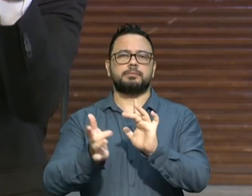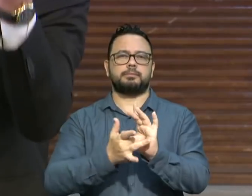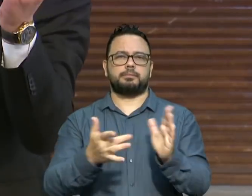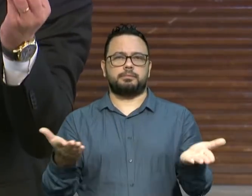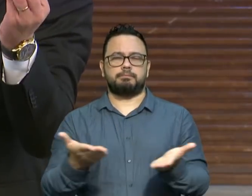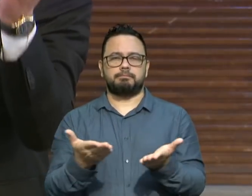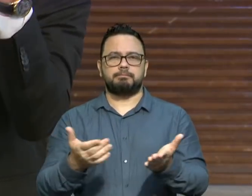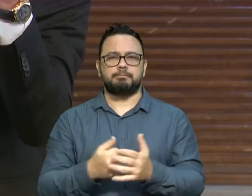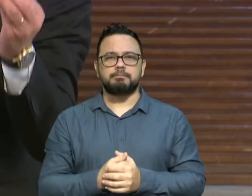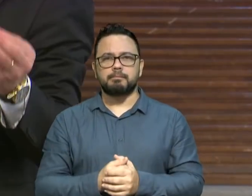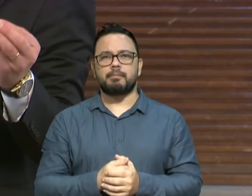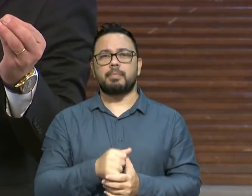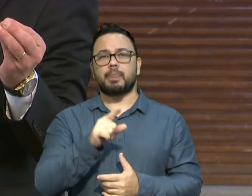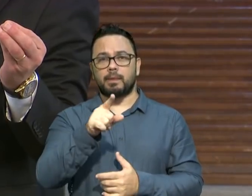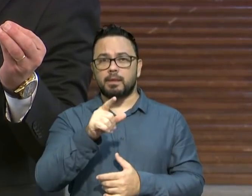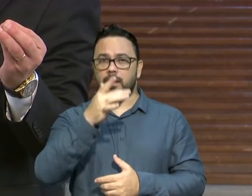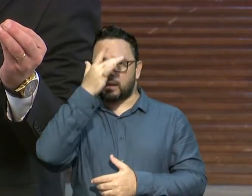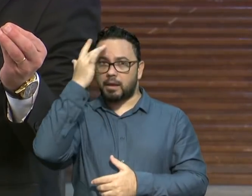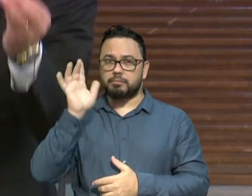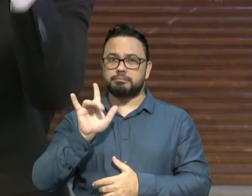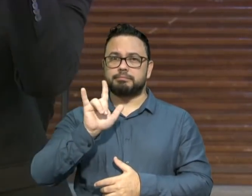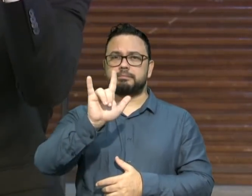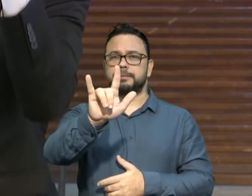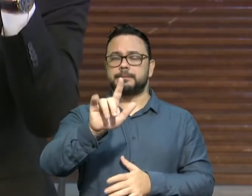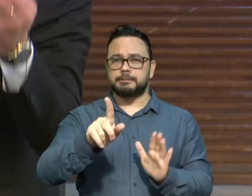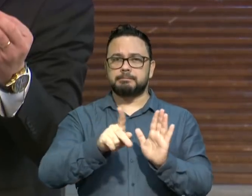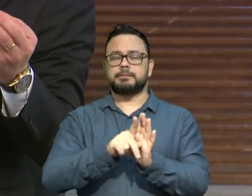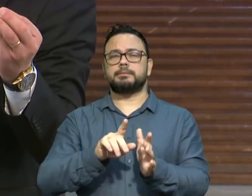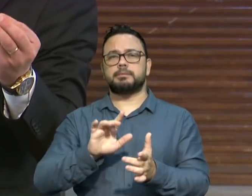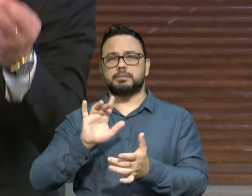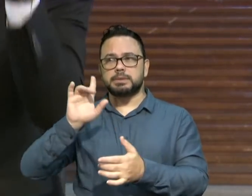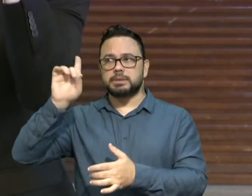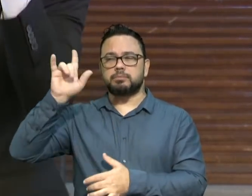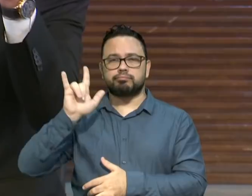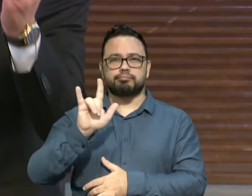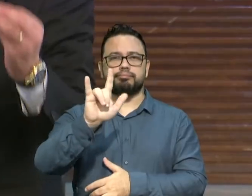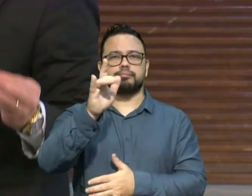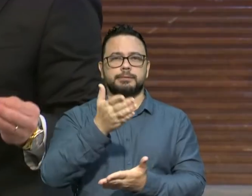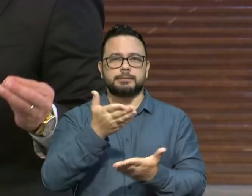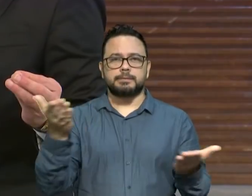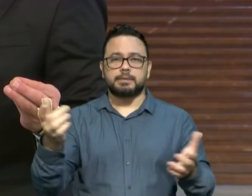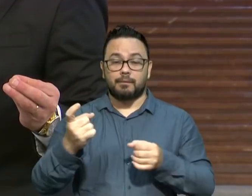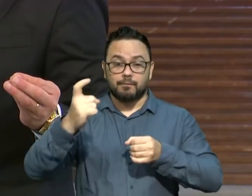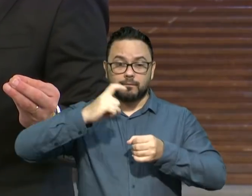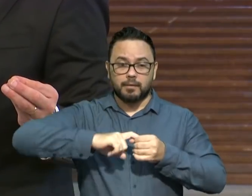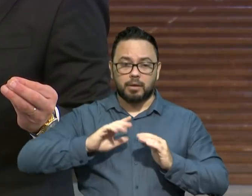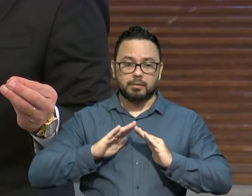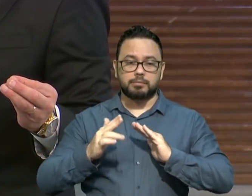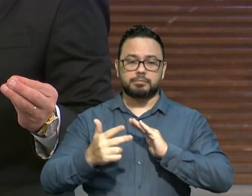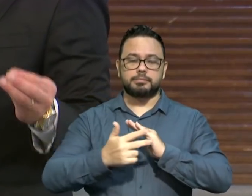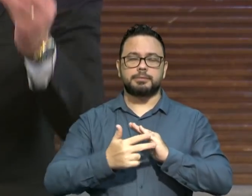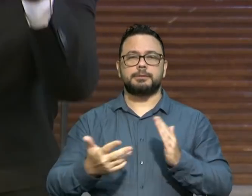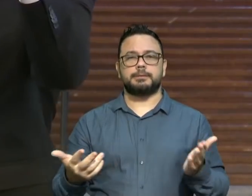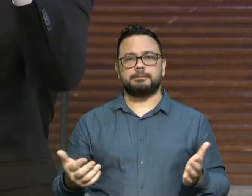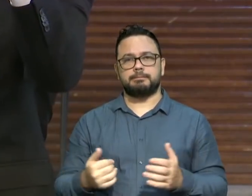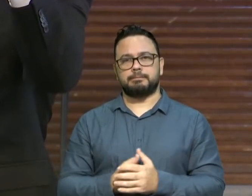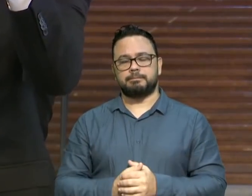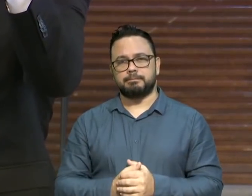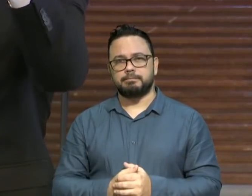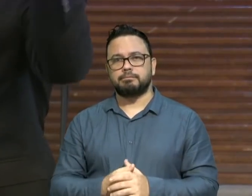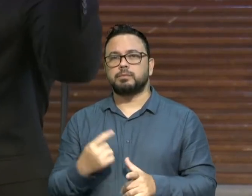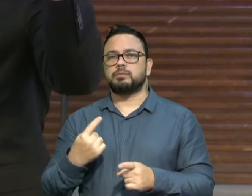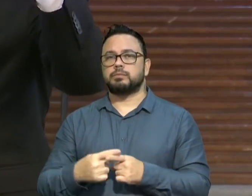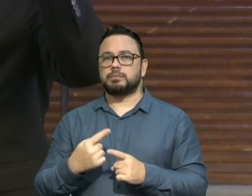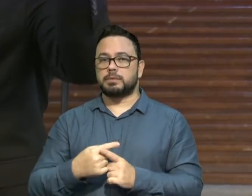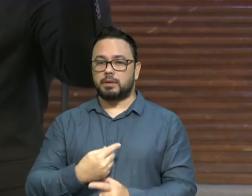aceite que você é amado aceite que Deus te ama Volte para os caminhos do Senhor porque a nossa